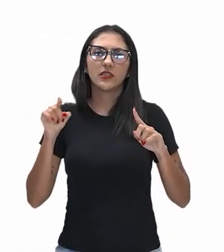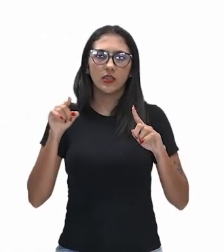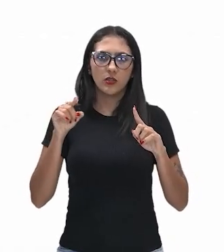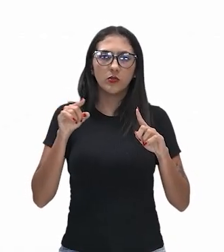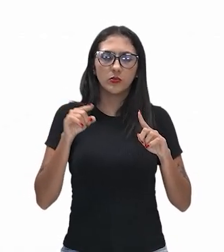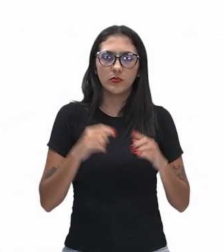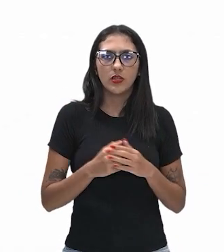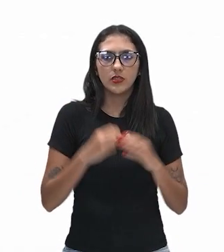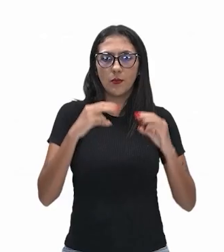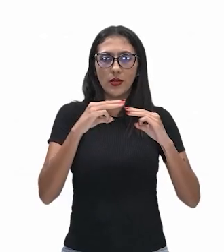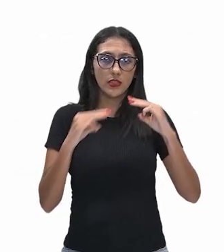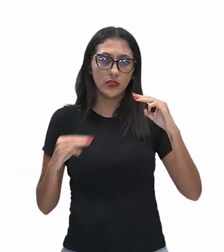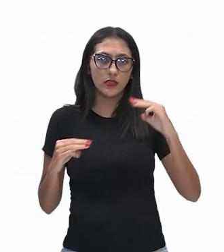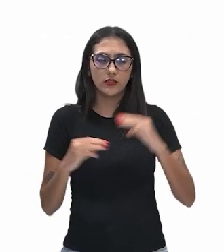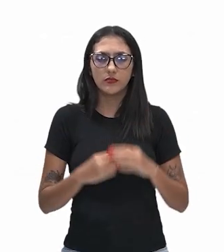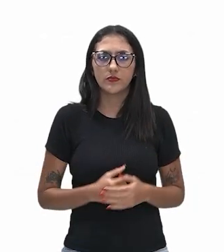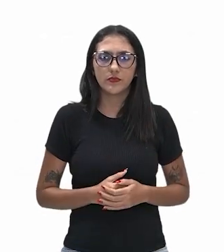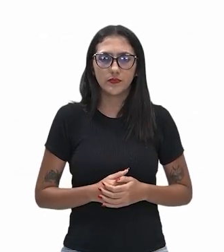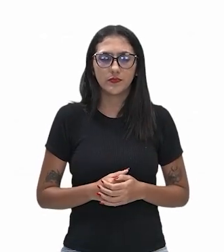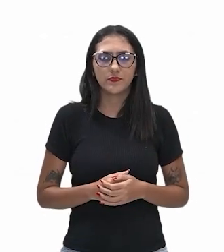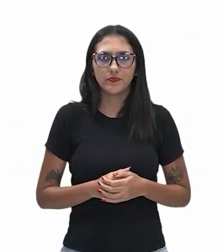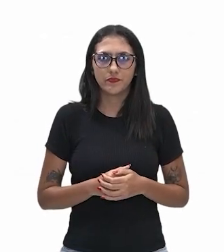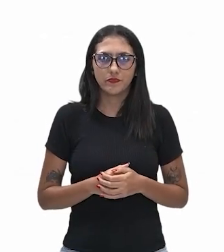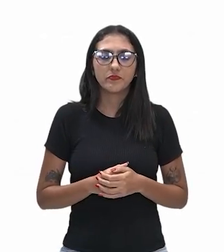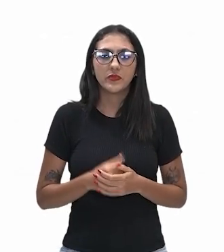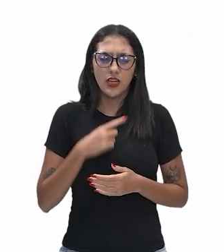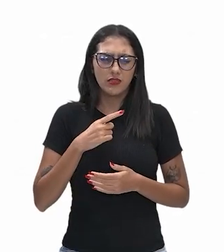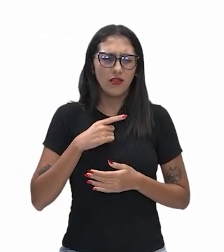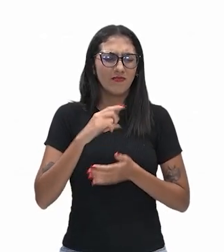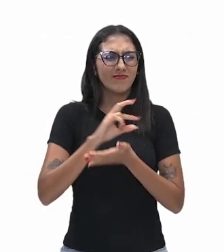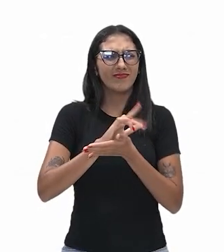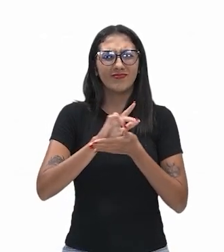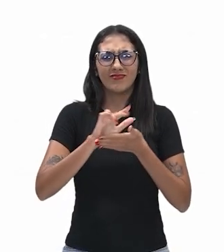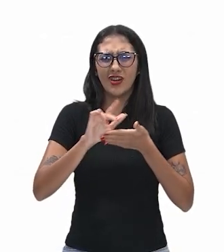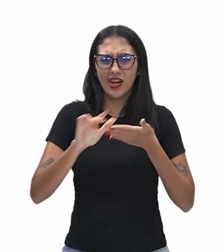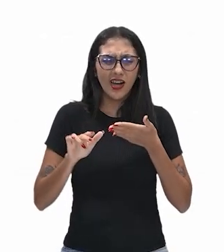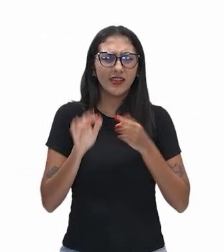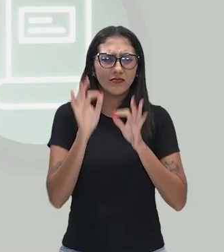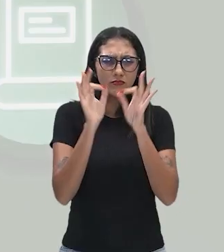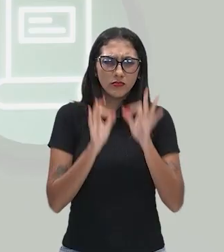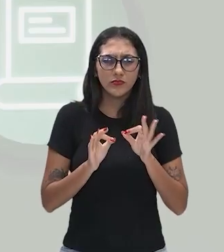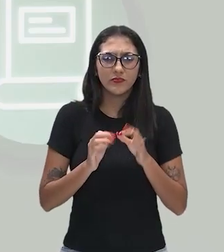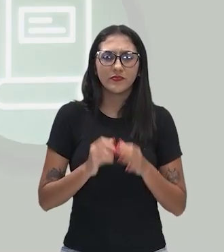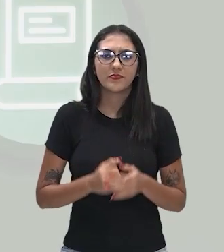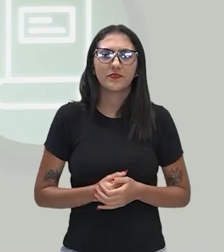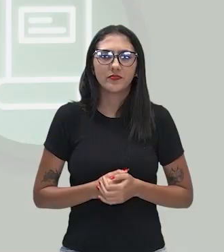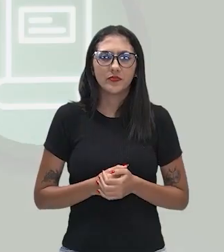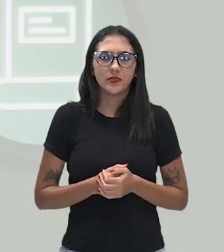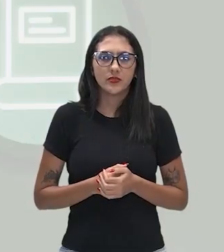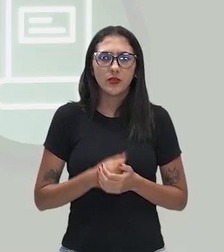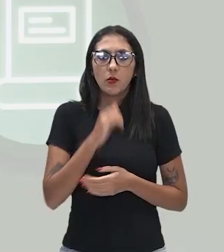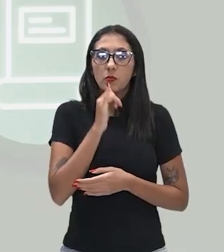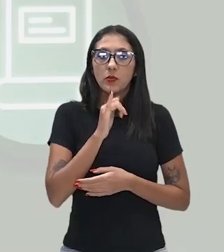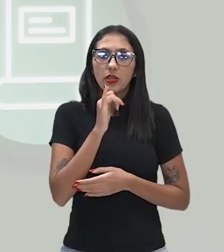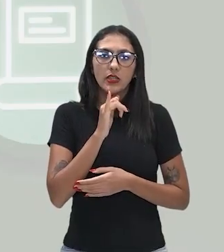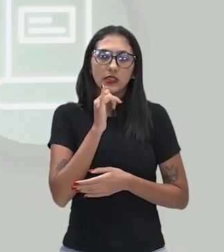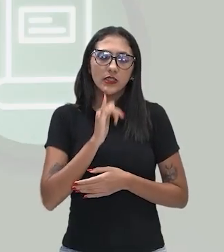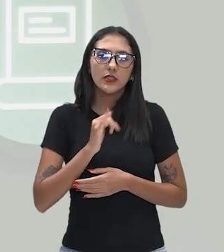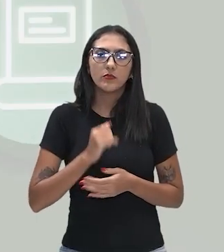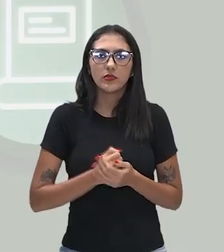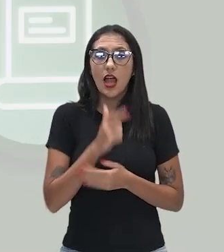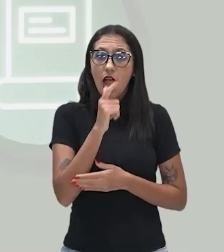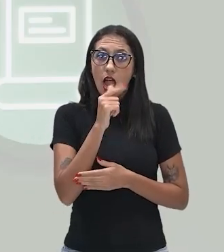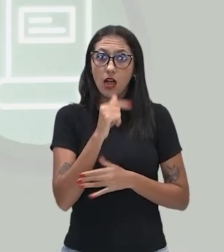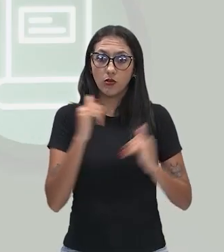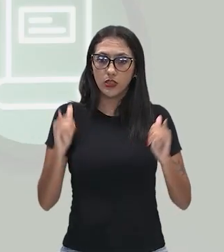magnético, pessoal. E aí eu tenho diversos mecanismos que eu faço isso. Eu posso fazer por uma água caindo na